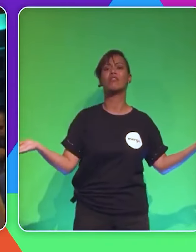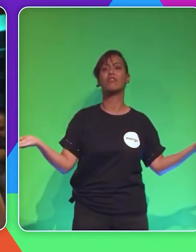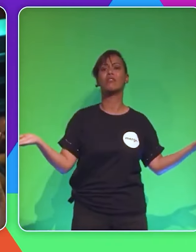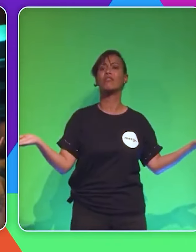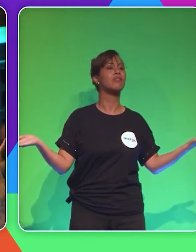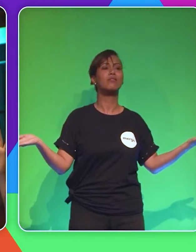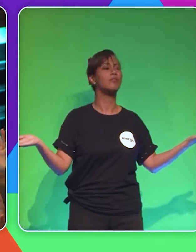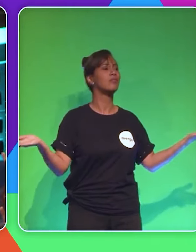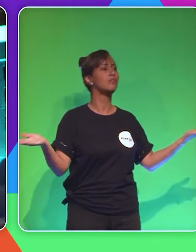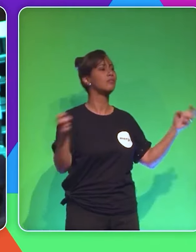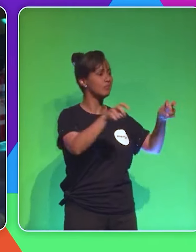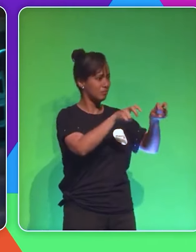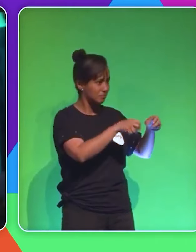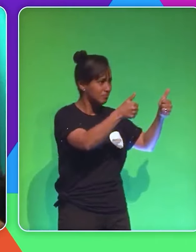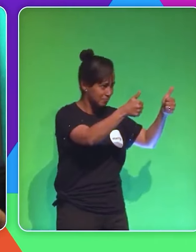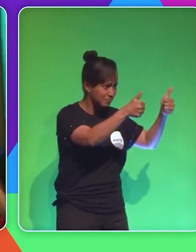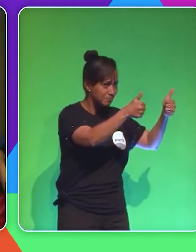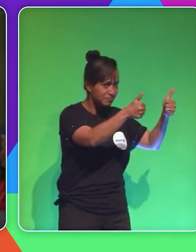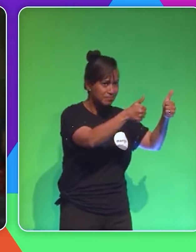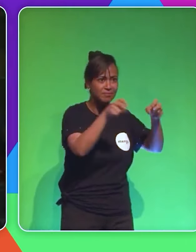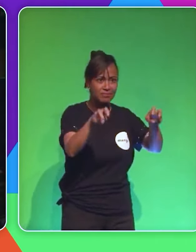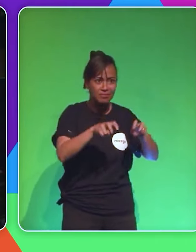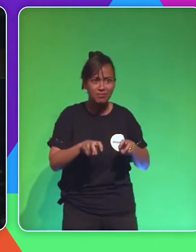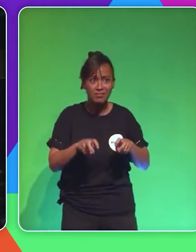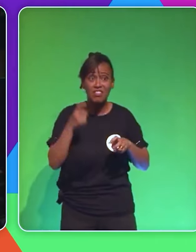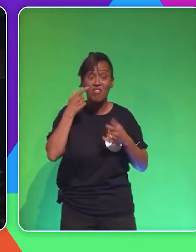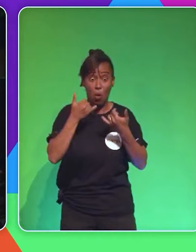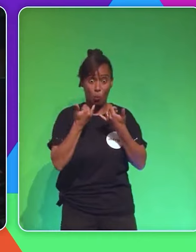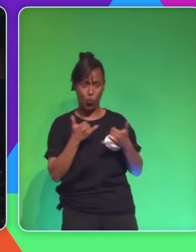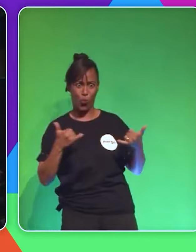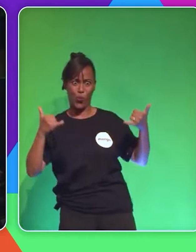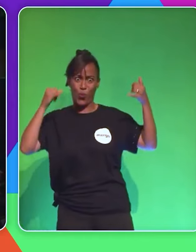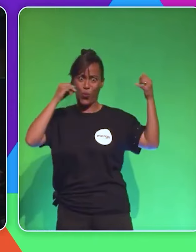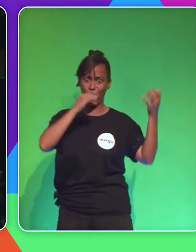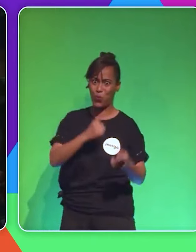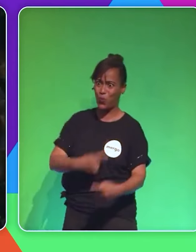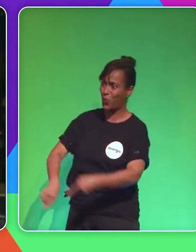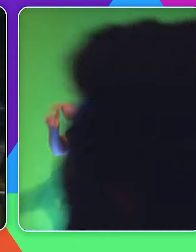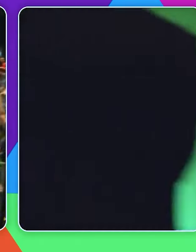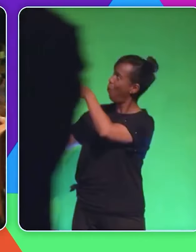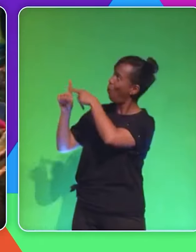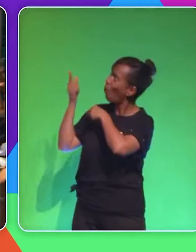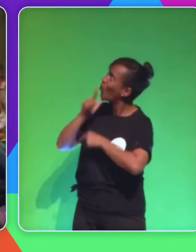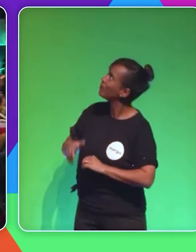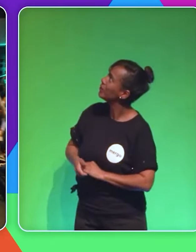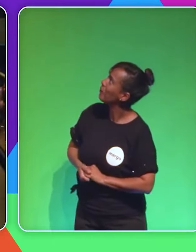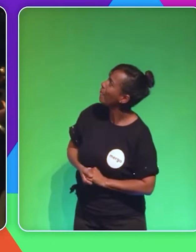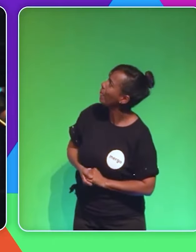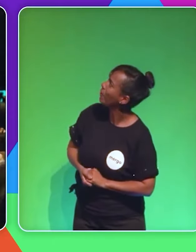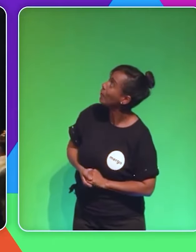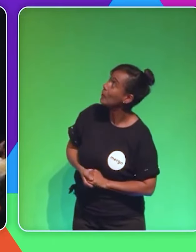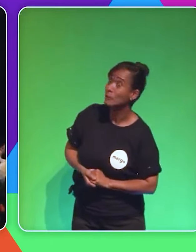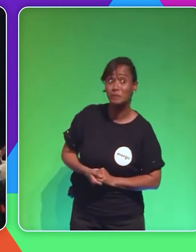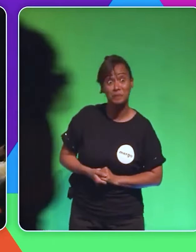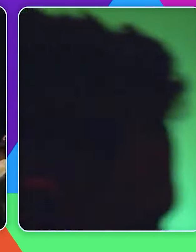aí aí aí vamos ver se vamos ver se enviou a energia pro Goku